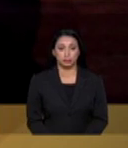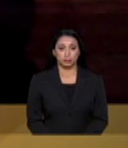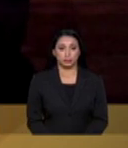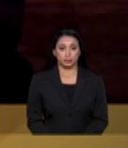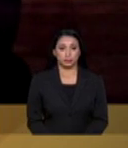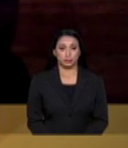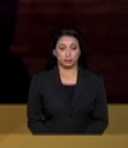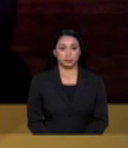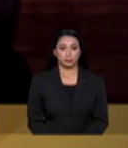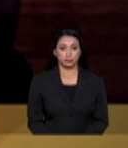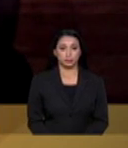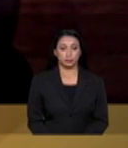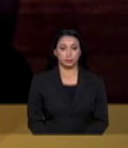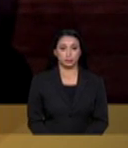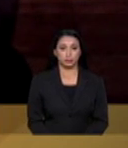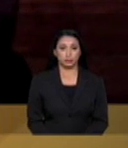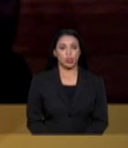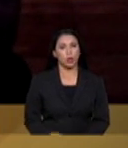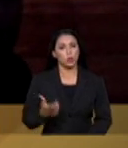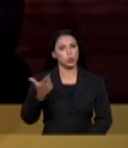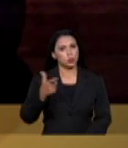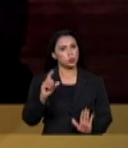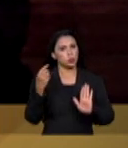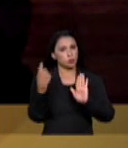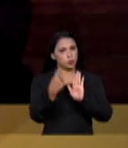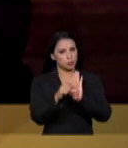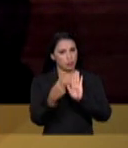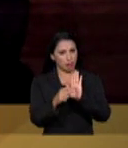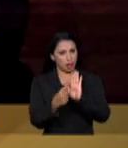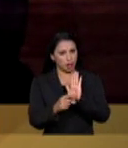assentar demais parágrafos